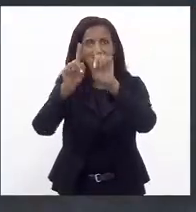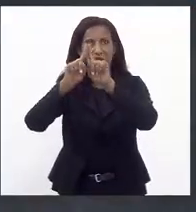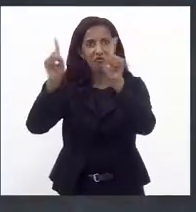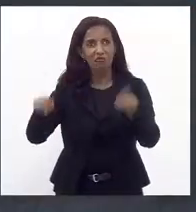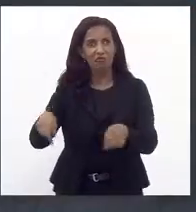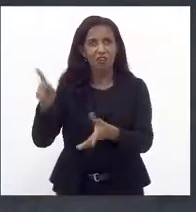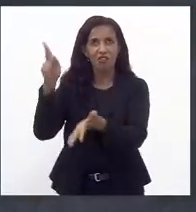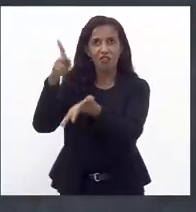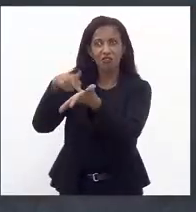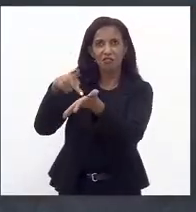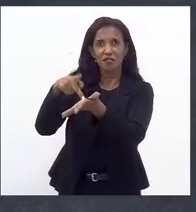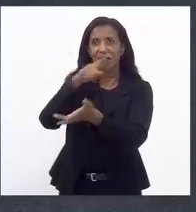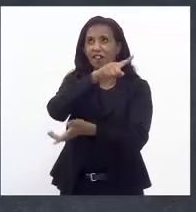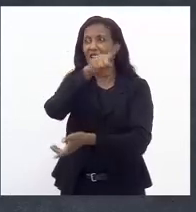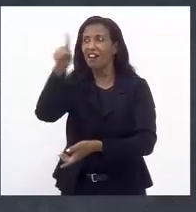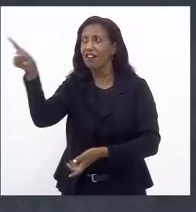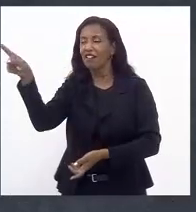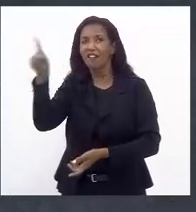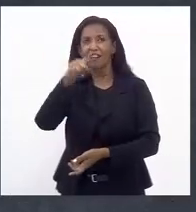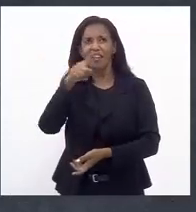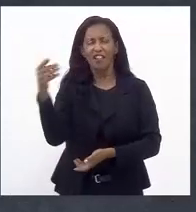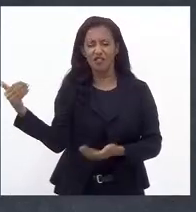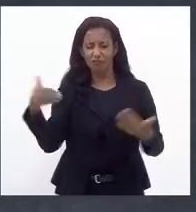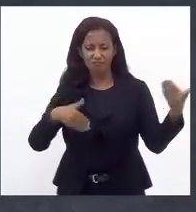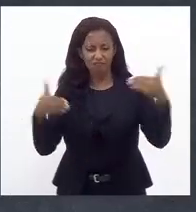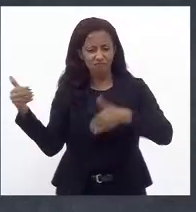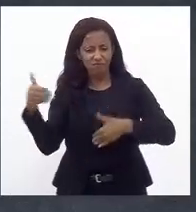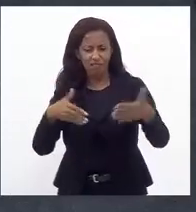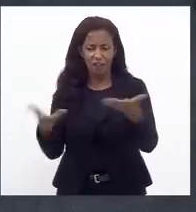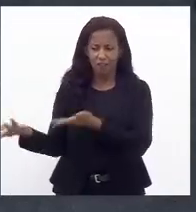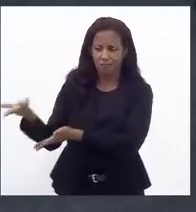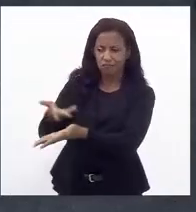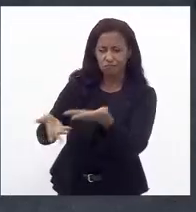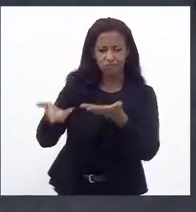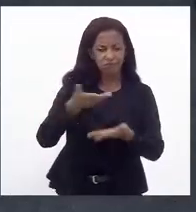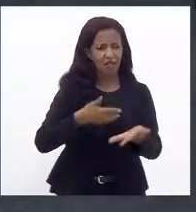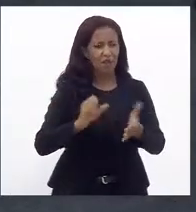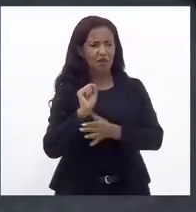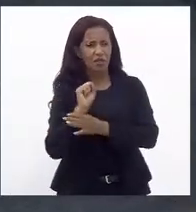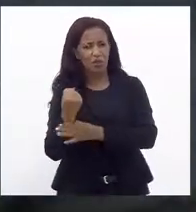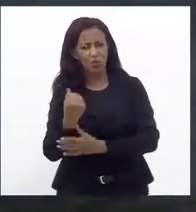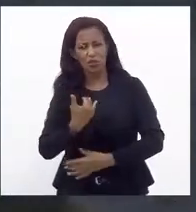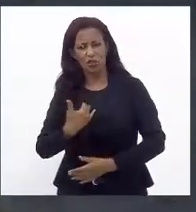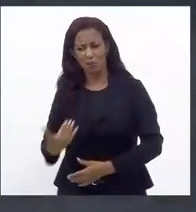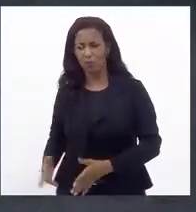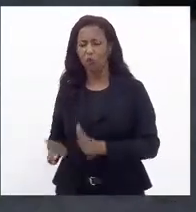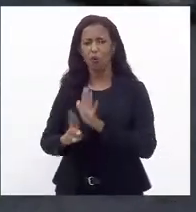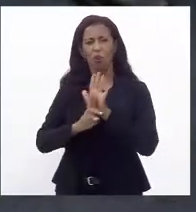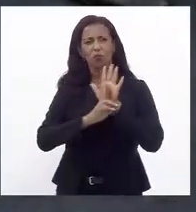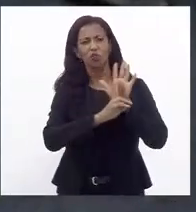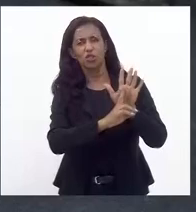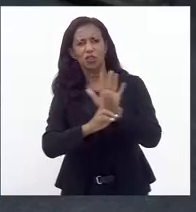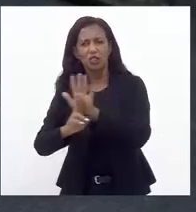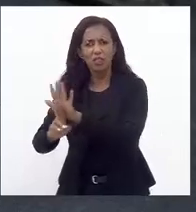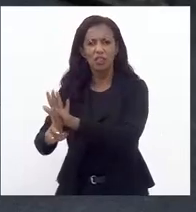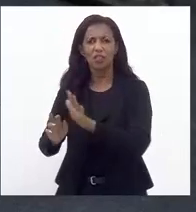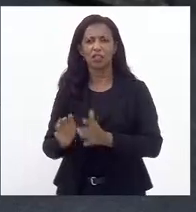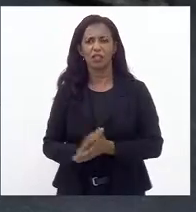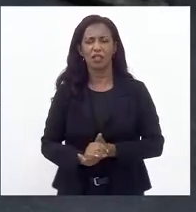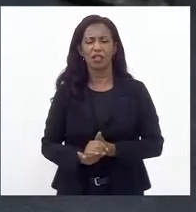de verdade aqueles que participaram de todas as discussões conosco servidores da segurança pública e representantes